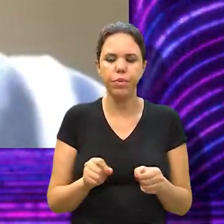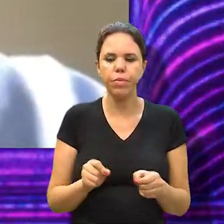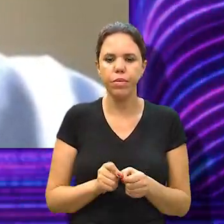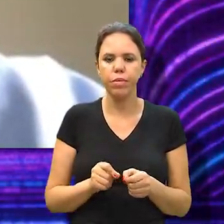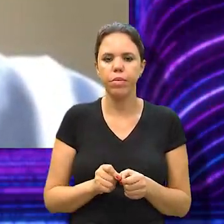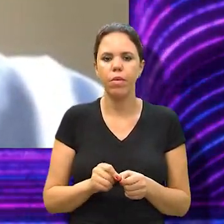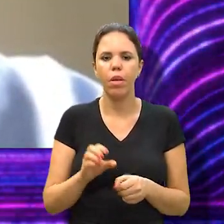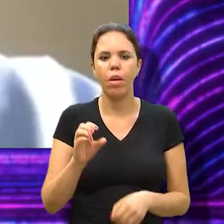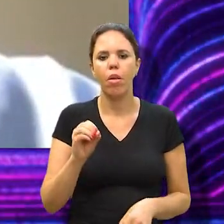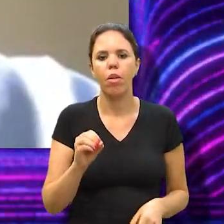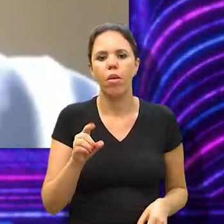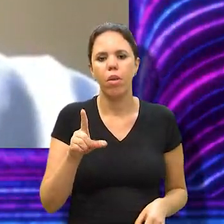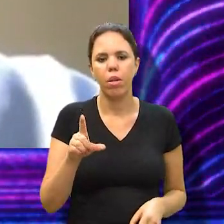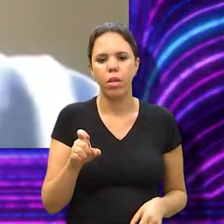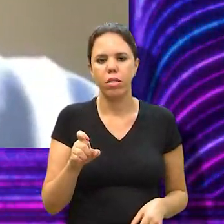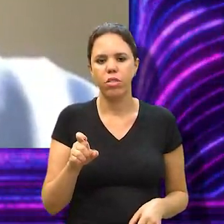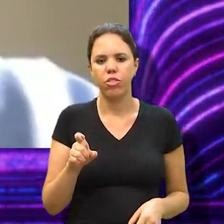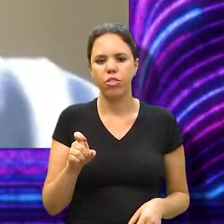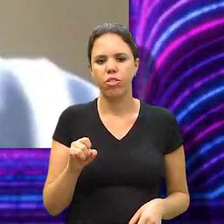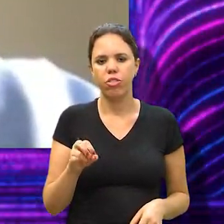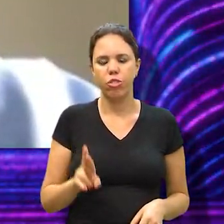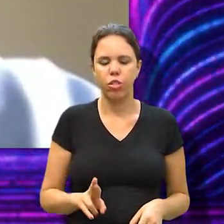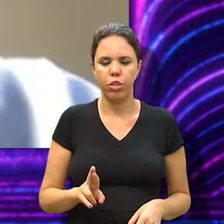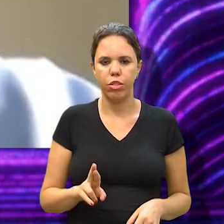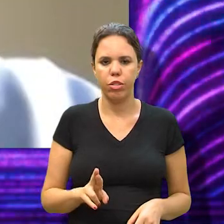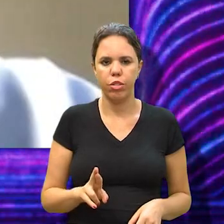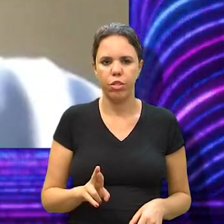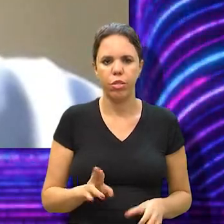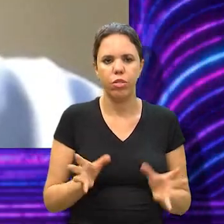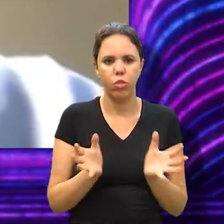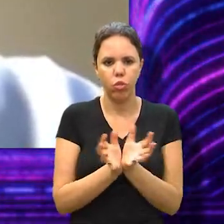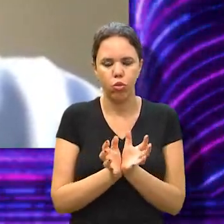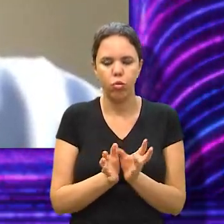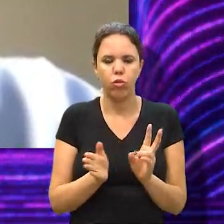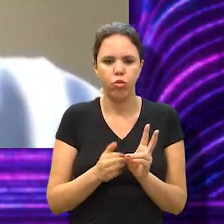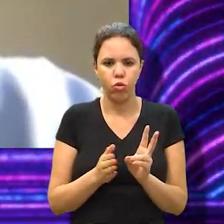oferece a ele um elixir, né, que a sua tribo ministrava,